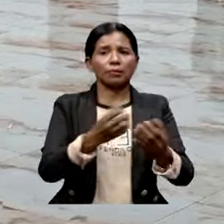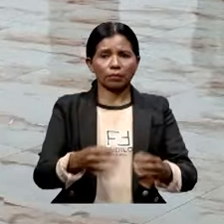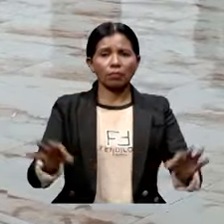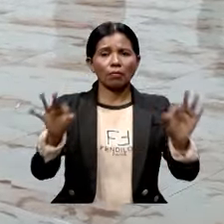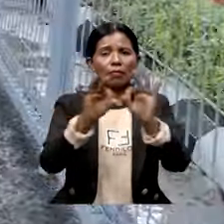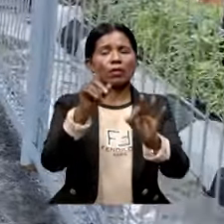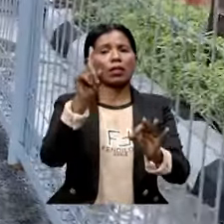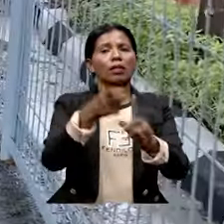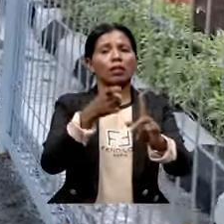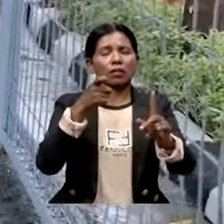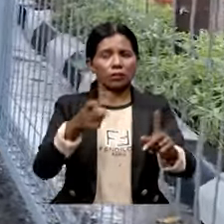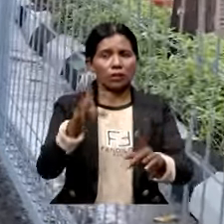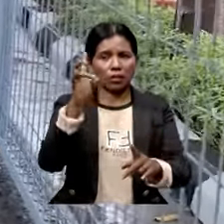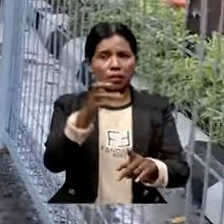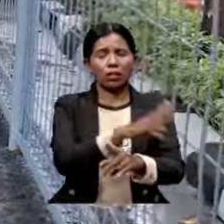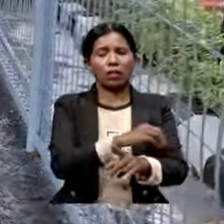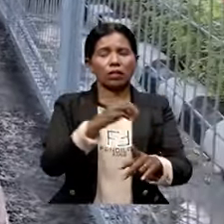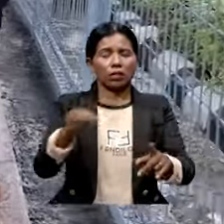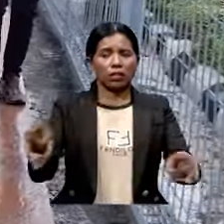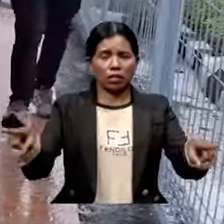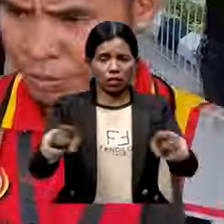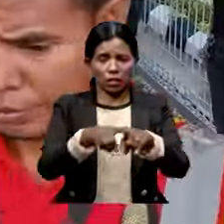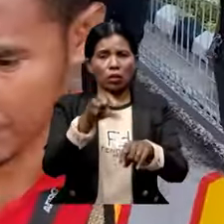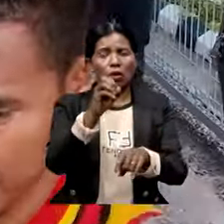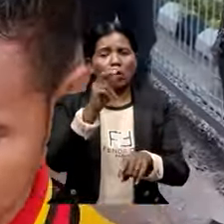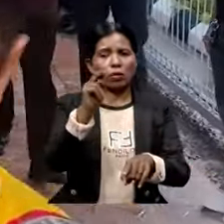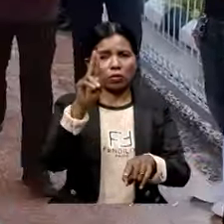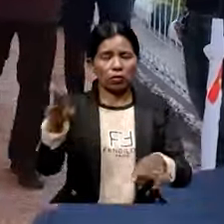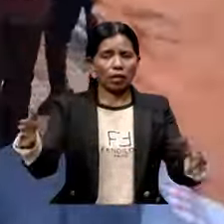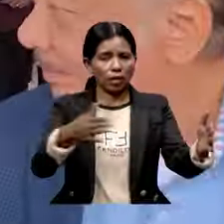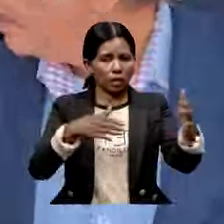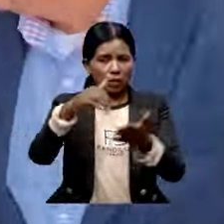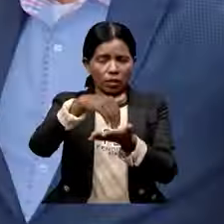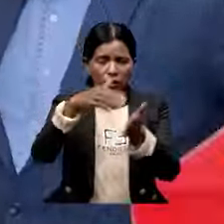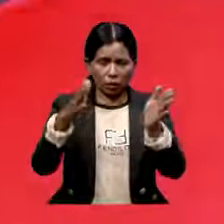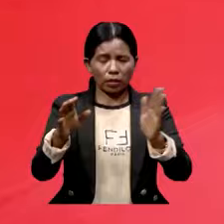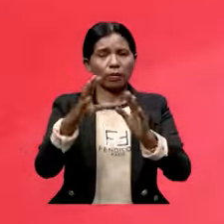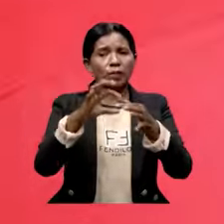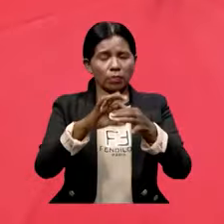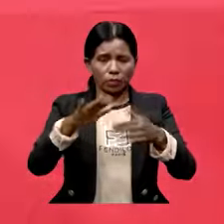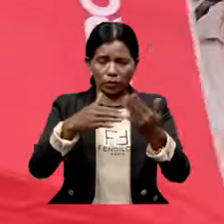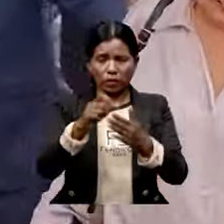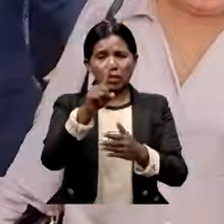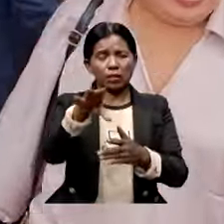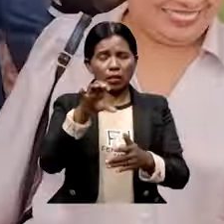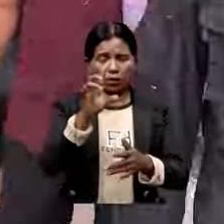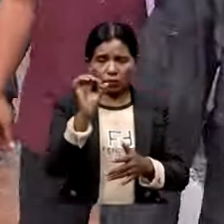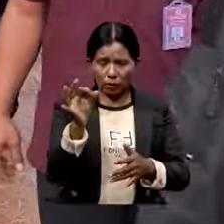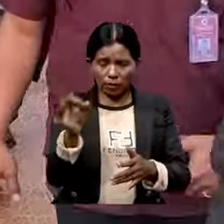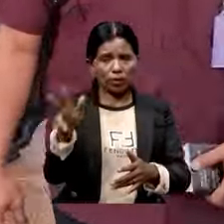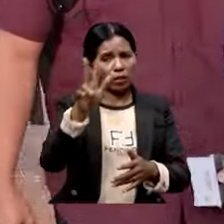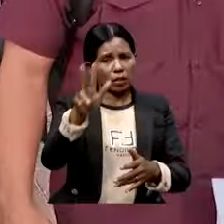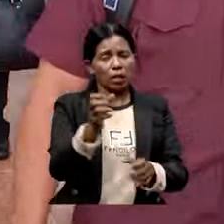da Rússia, órgão NEN, que compõe ONU no Halibura Estado-membro Siramutu, ato Sida Sianul Recentolo, evento